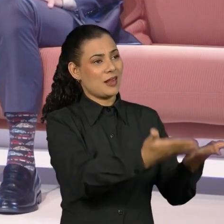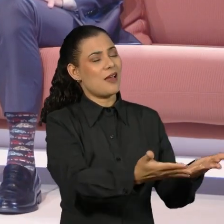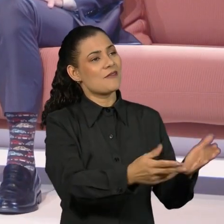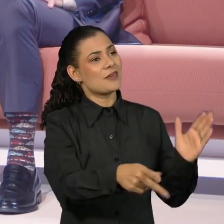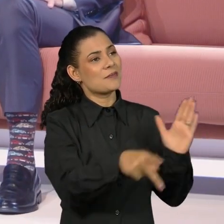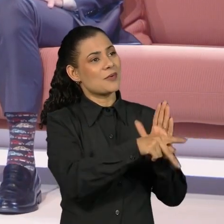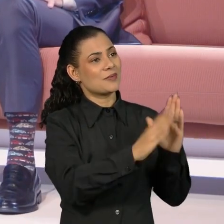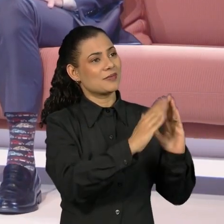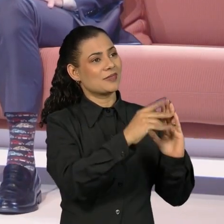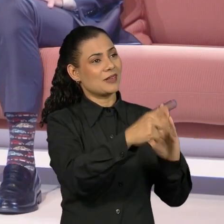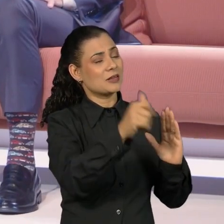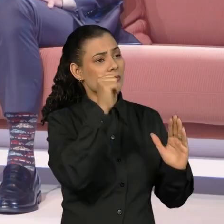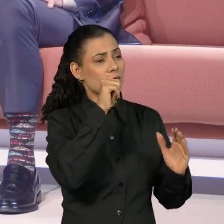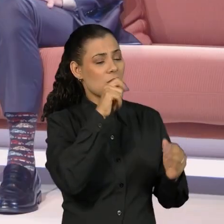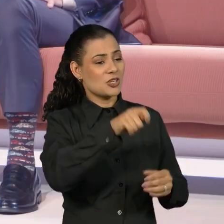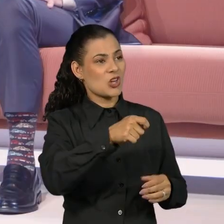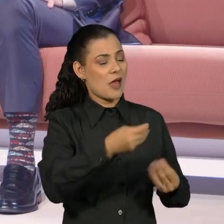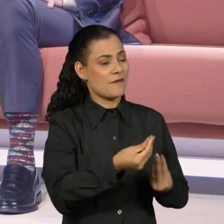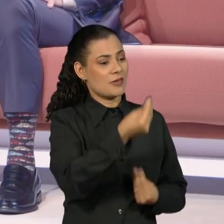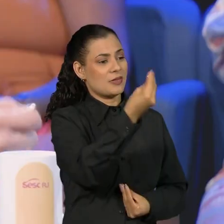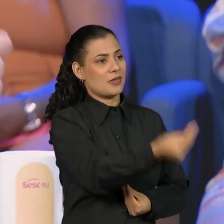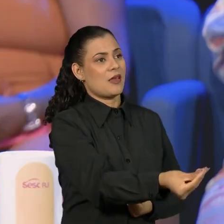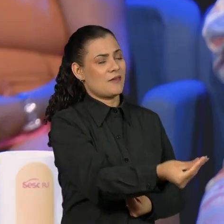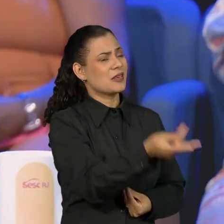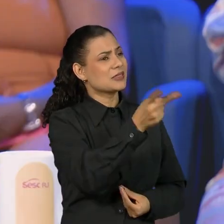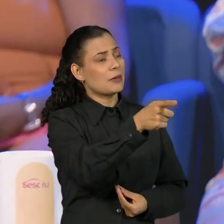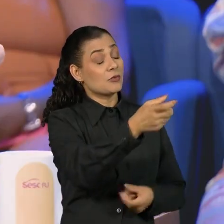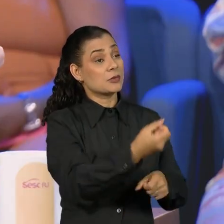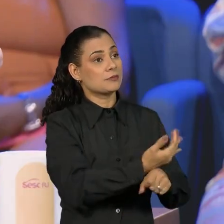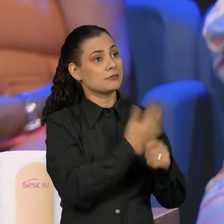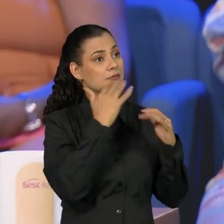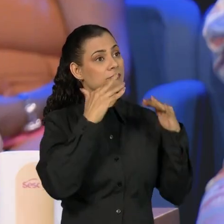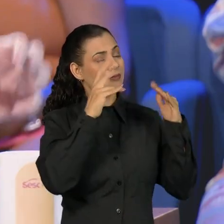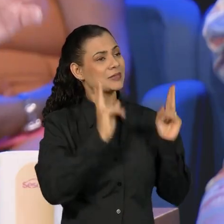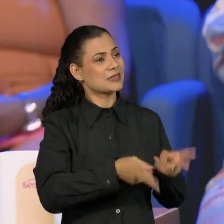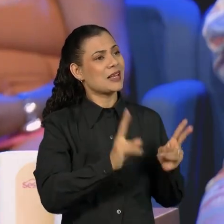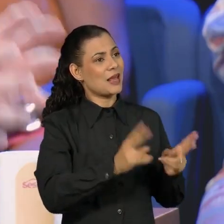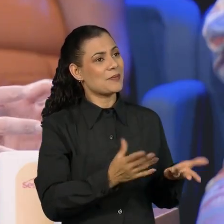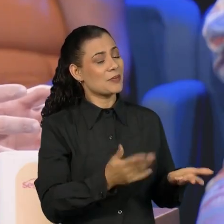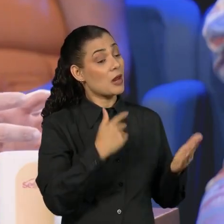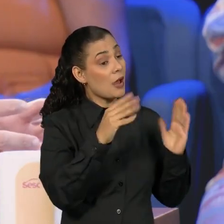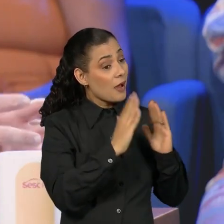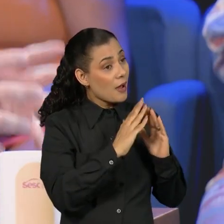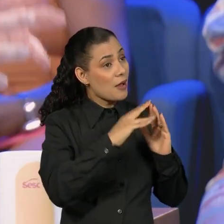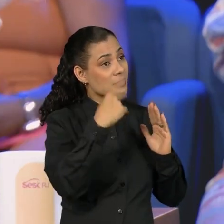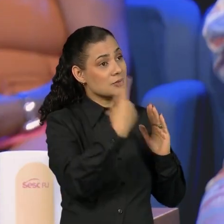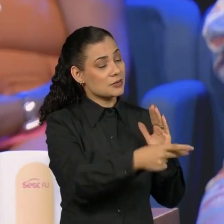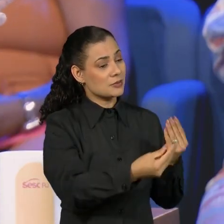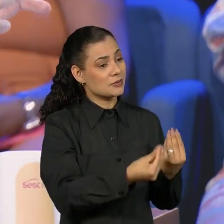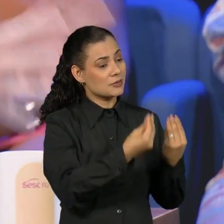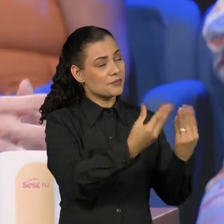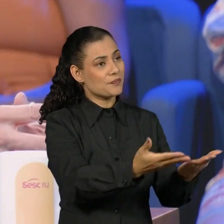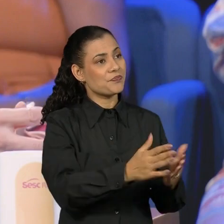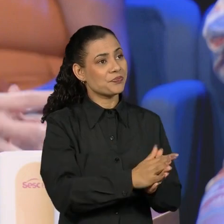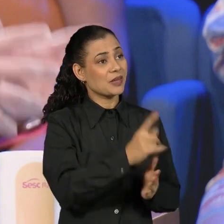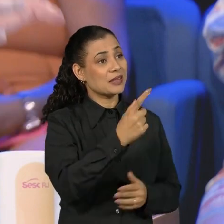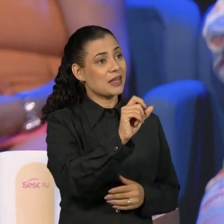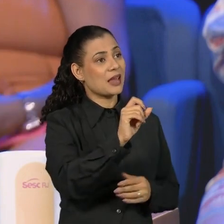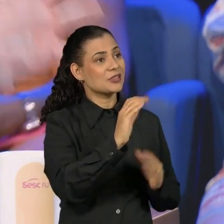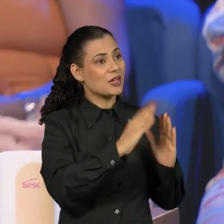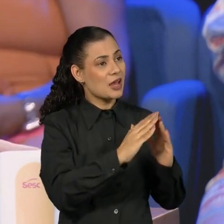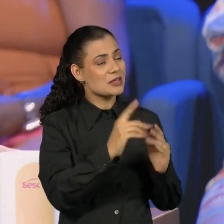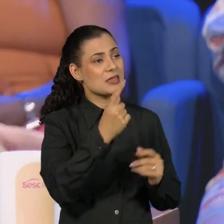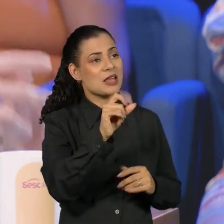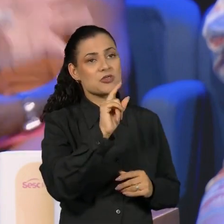para uma mulher, né? Entregava a chave para a mulher, a sua emoção ali, falando assim, olha, essa casa, essas 10 casas, essas 10